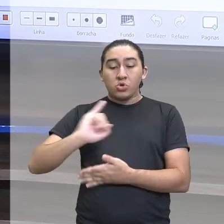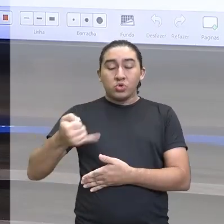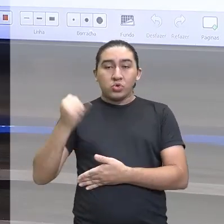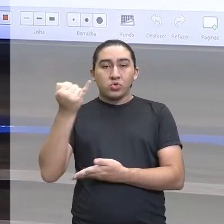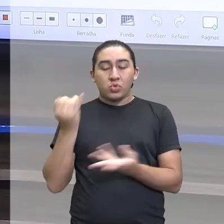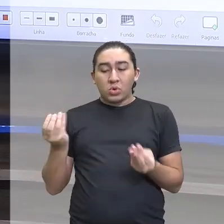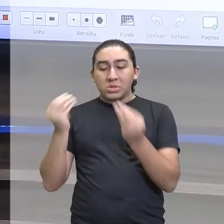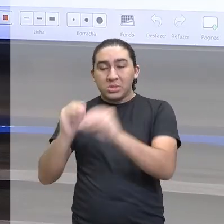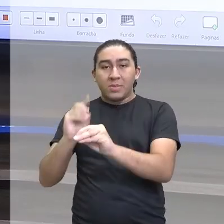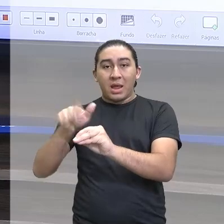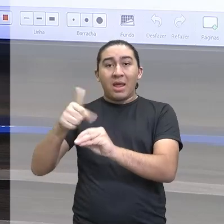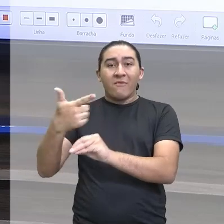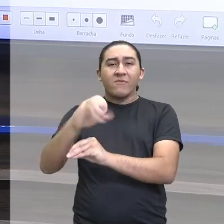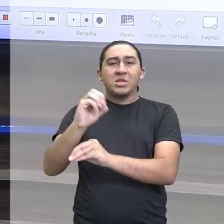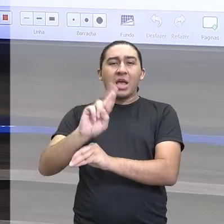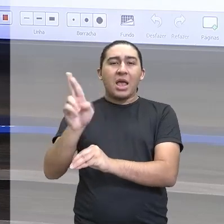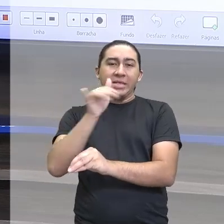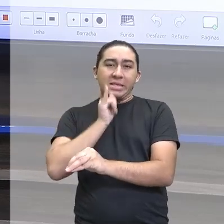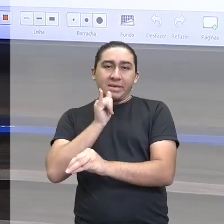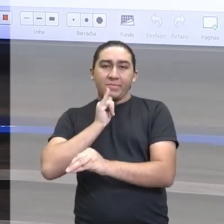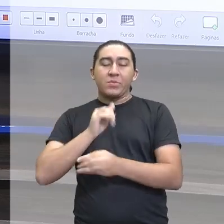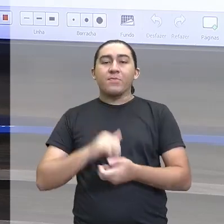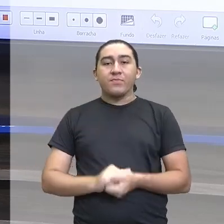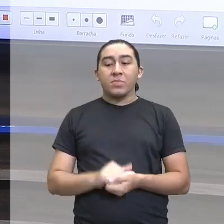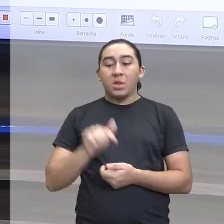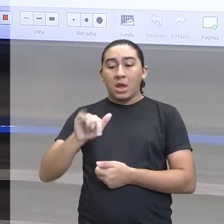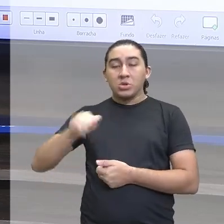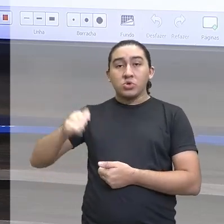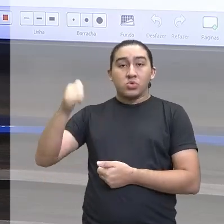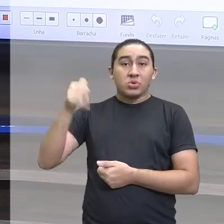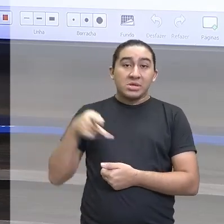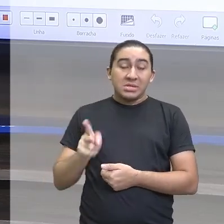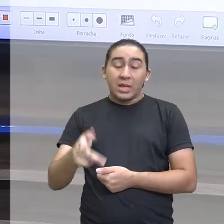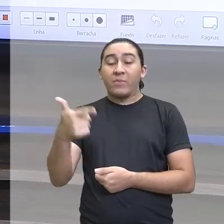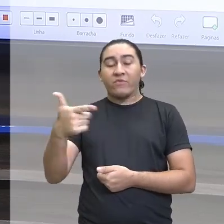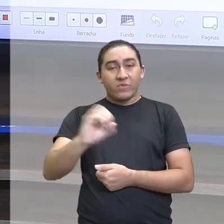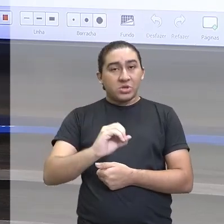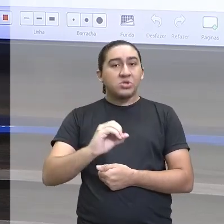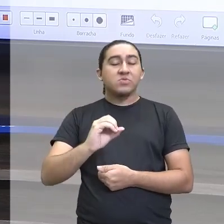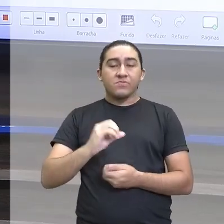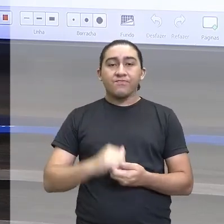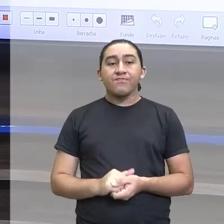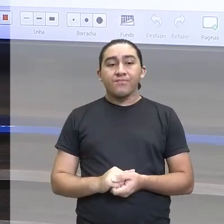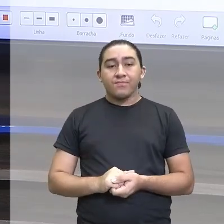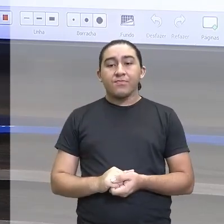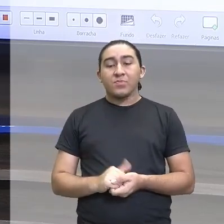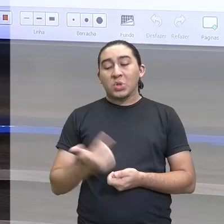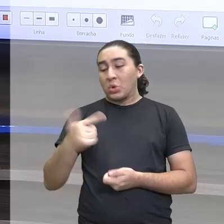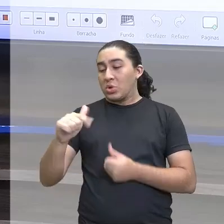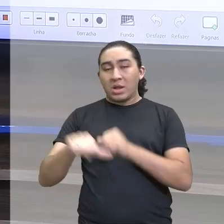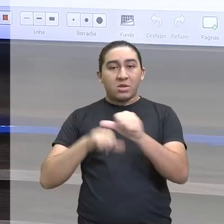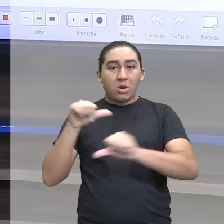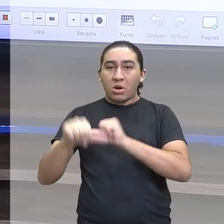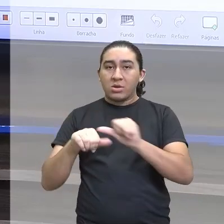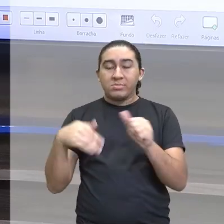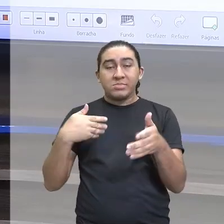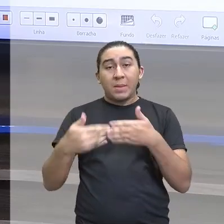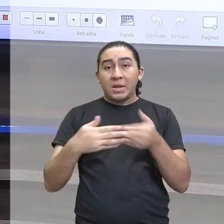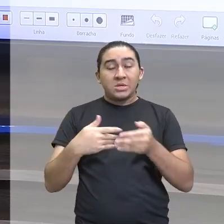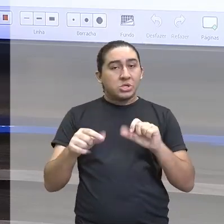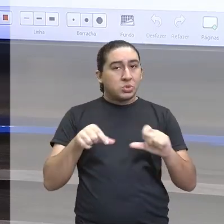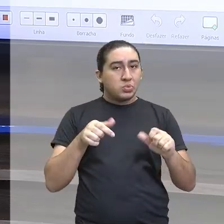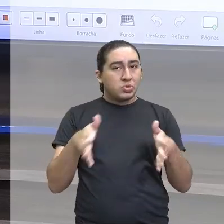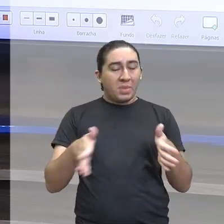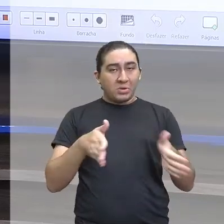aplicando for de R$20, então significa que esse juro vai ser sempre R$20, independente do tempo, tá?